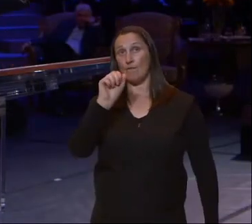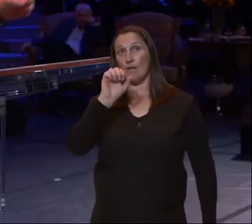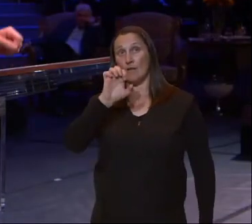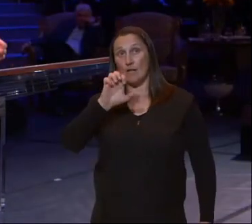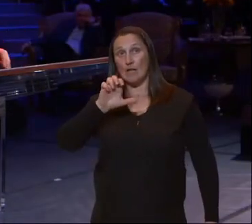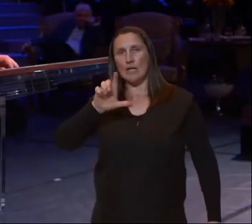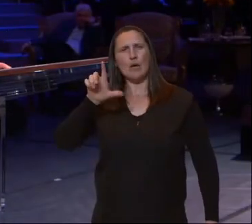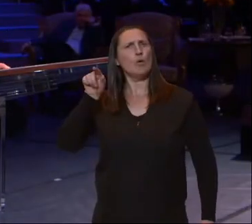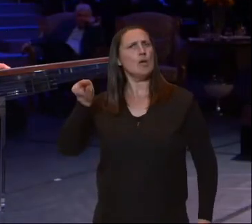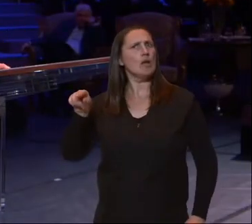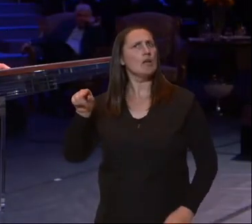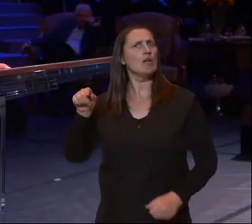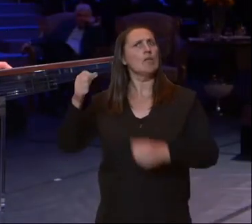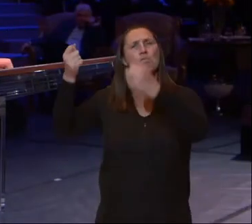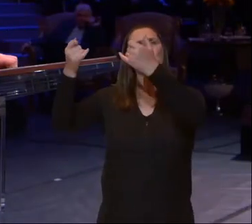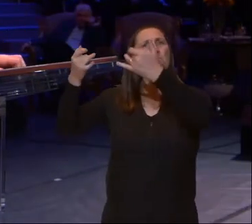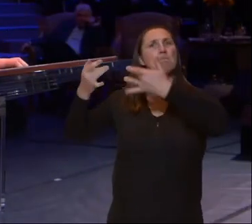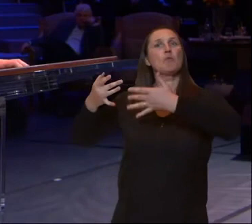seu testemunho de fé.